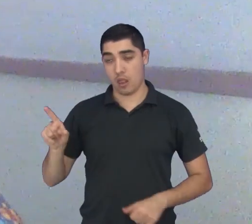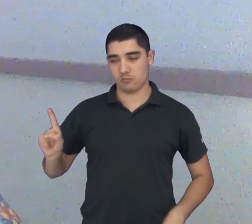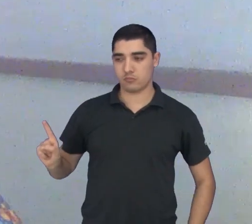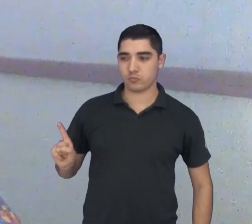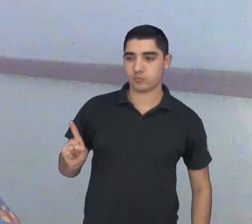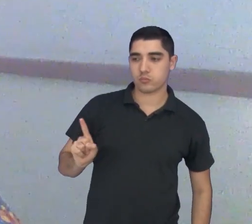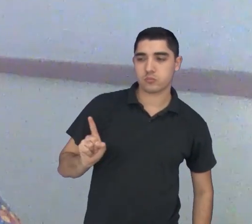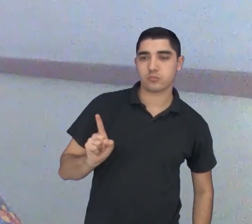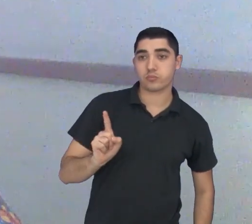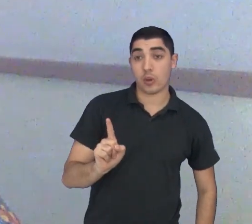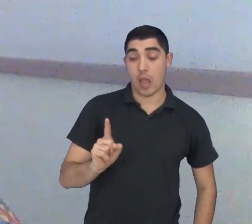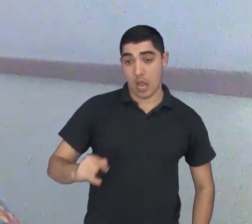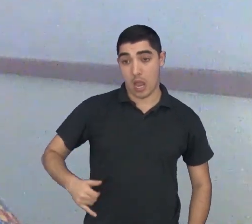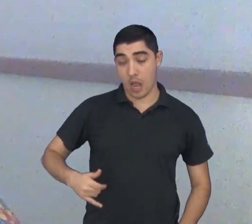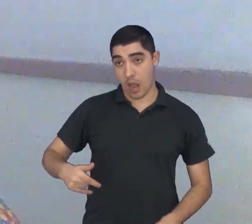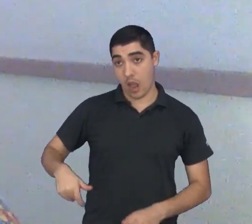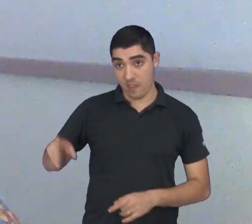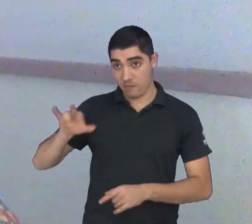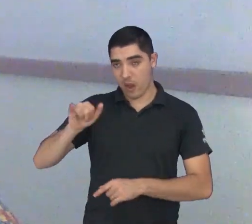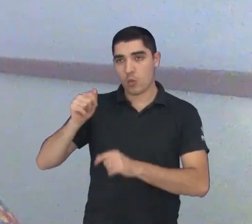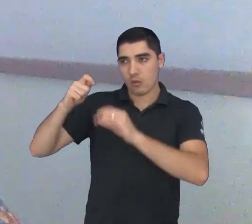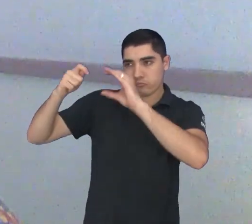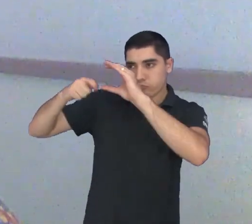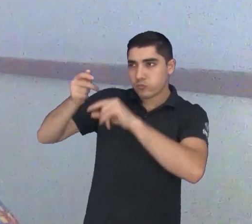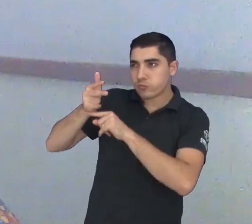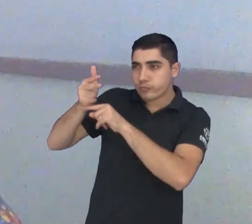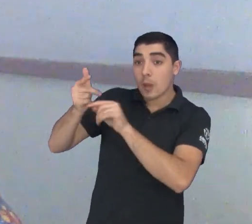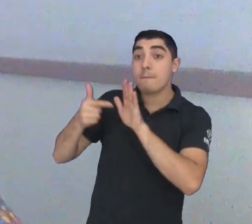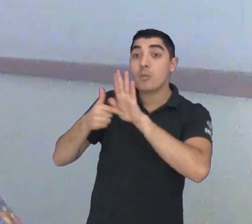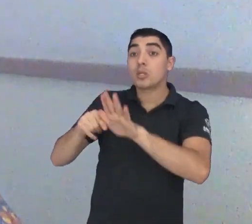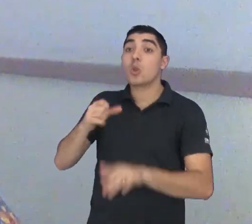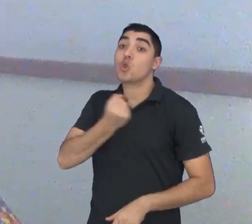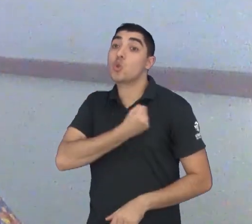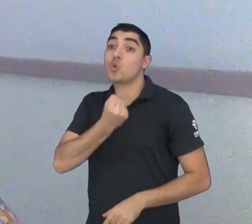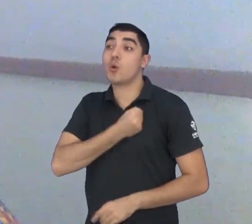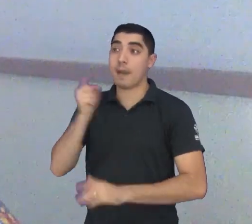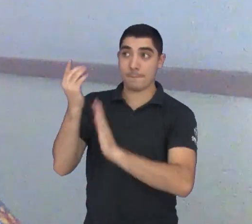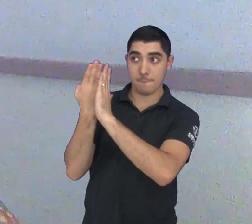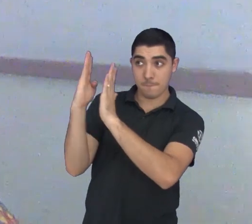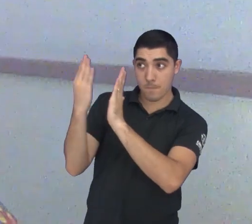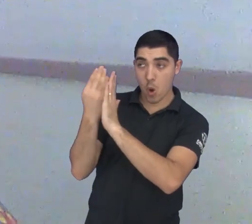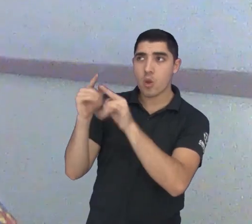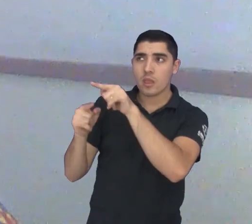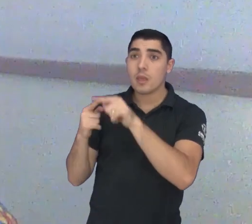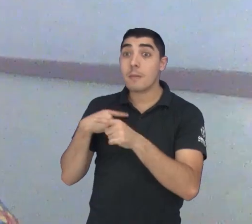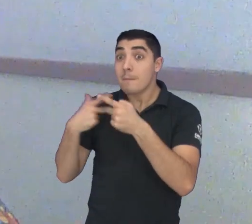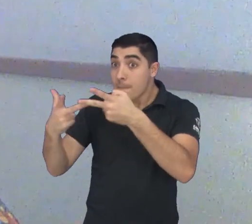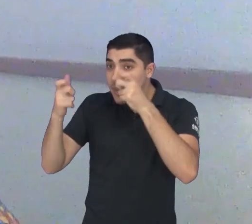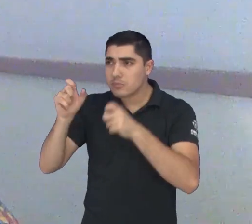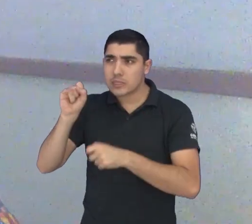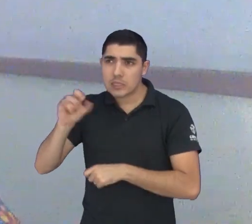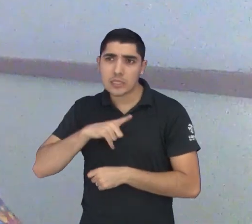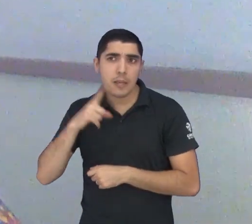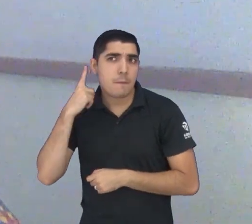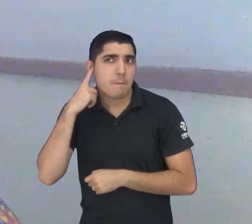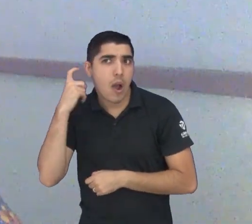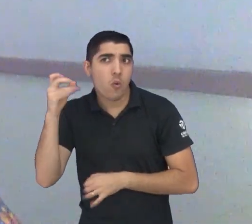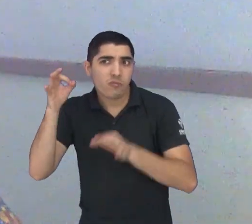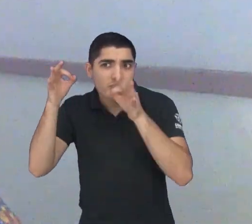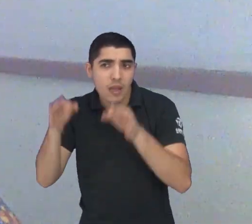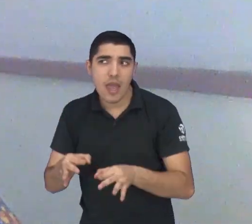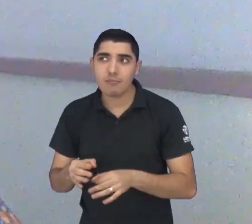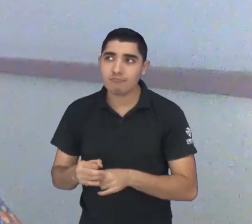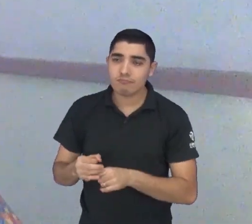da unidade e o barulho realmente acontecendo, para que a notificação seja realmente feita